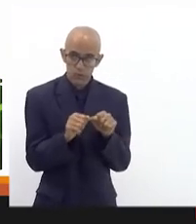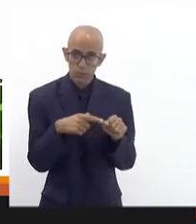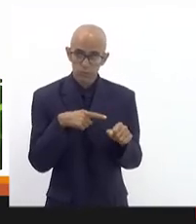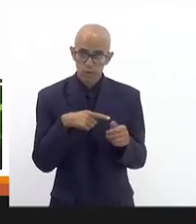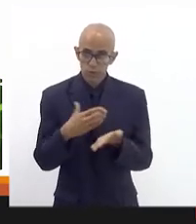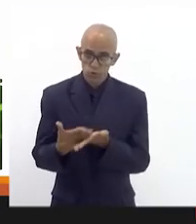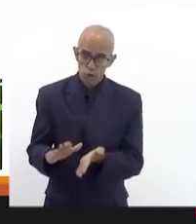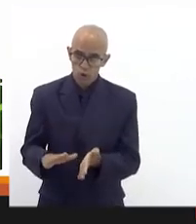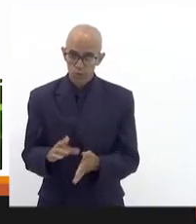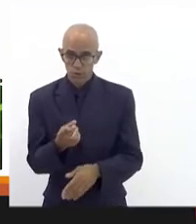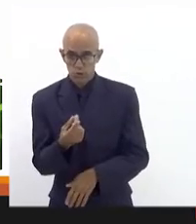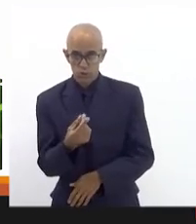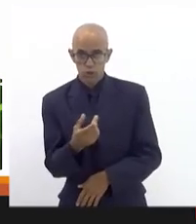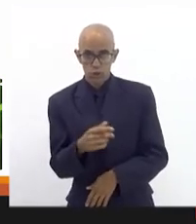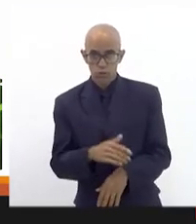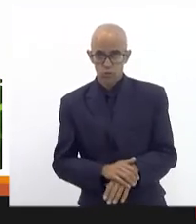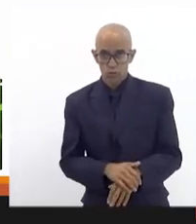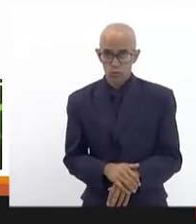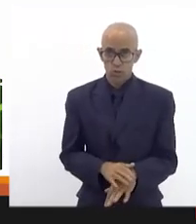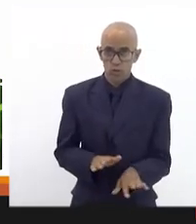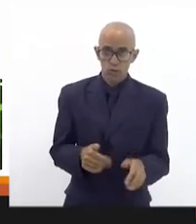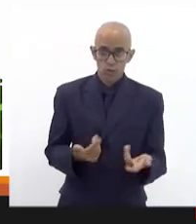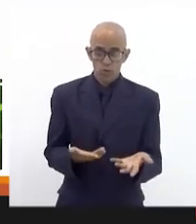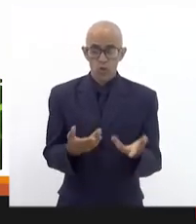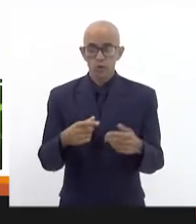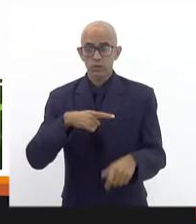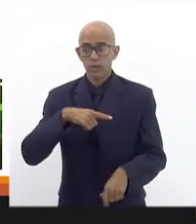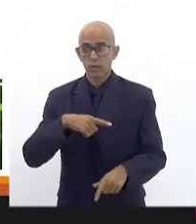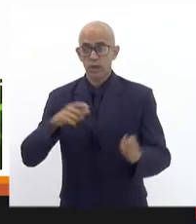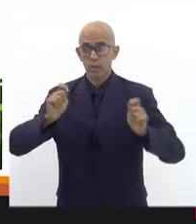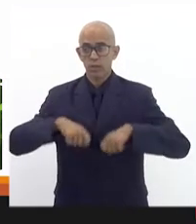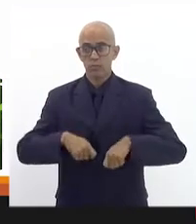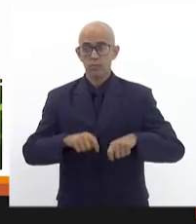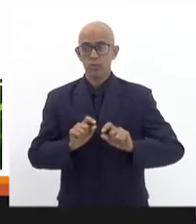recursos. Com isso, abre uma possibilidade da FAPERJ